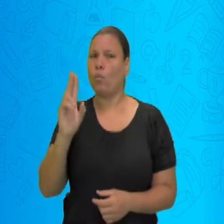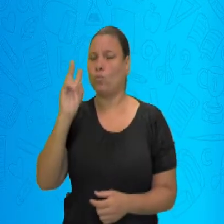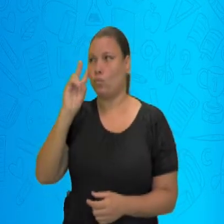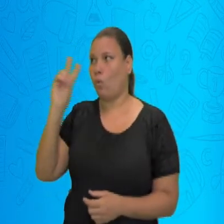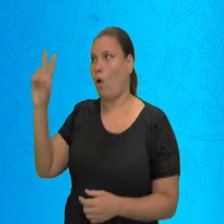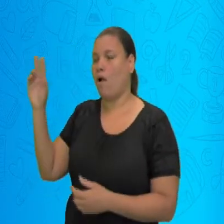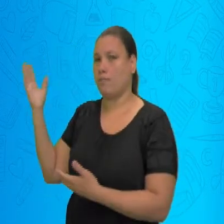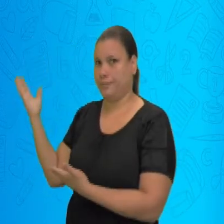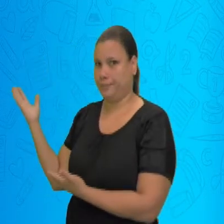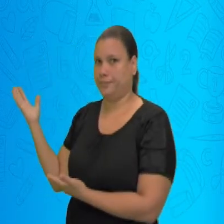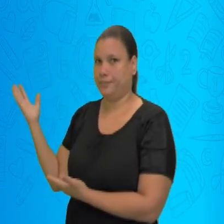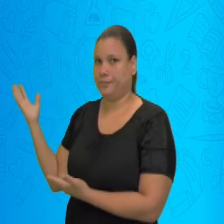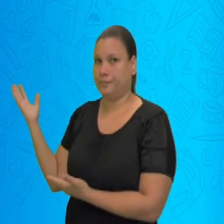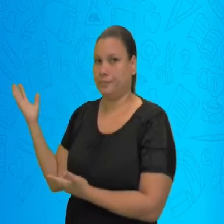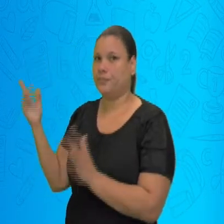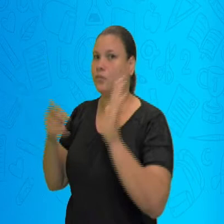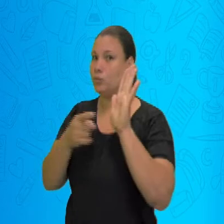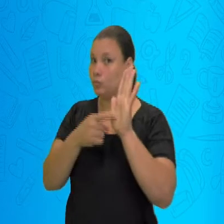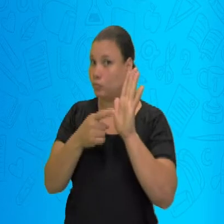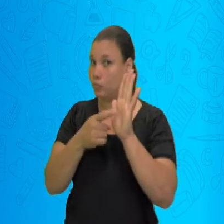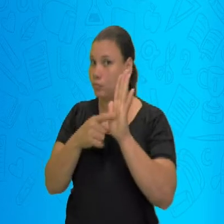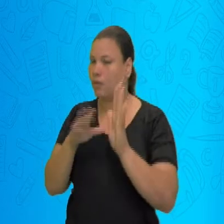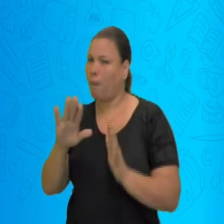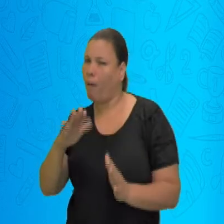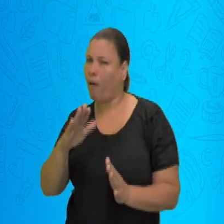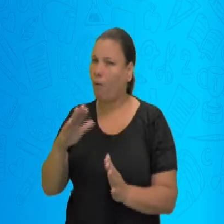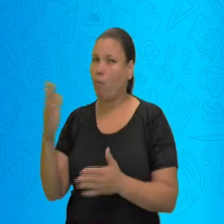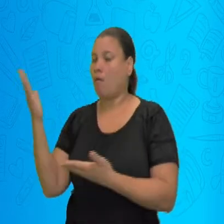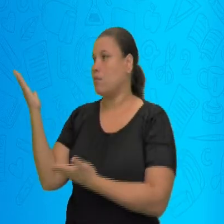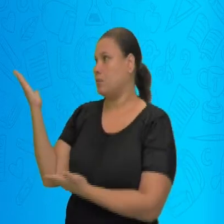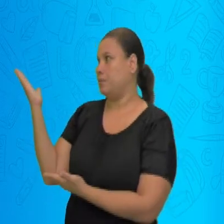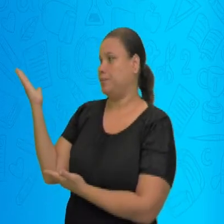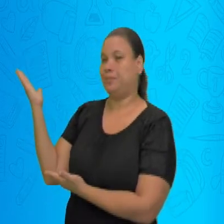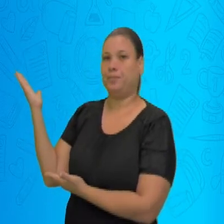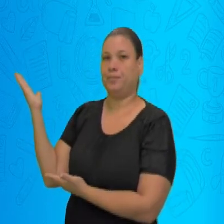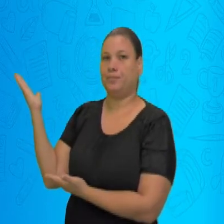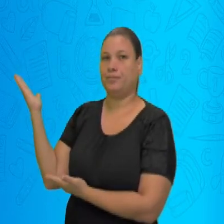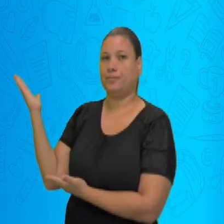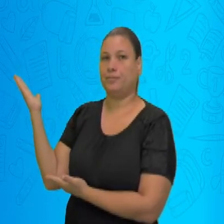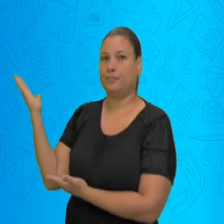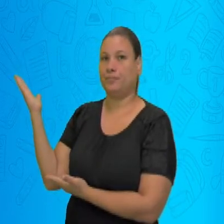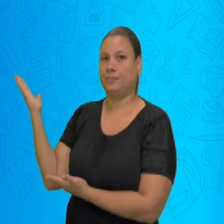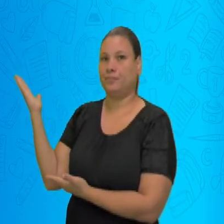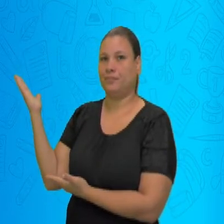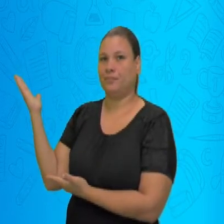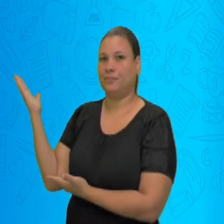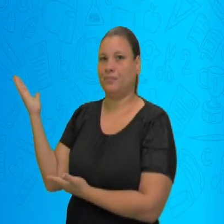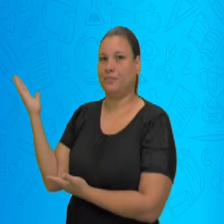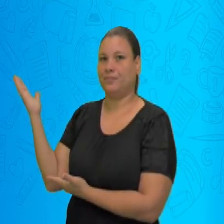Azul não dá, tem que ser um vermelho mesmo. A divisão passaria por aqui, ó.